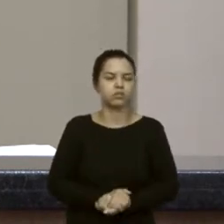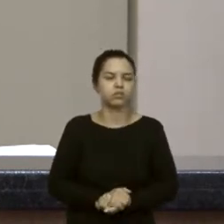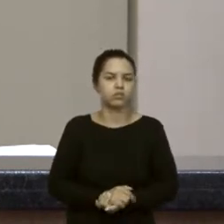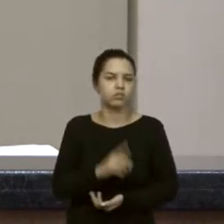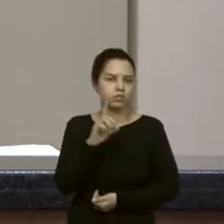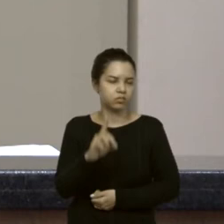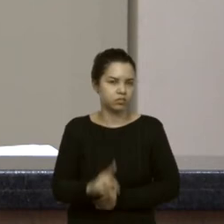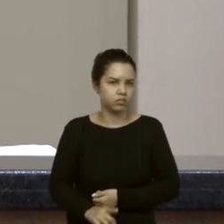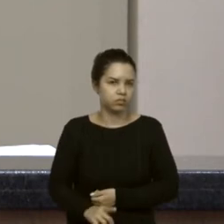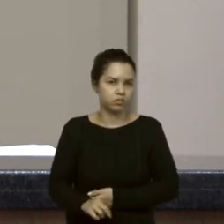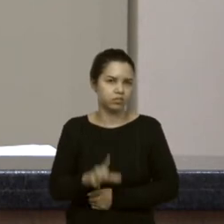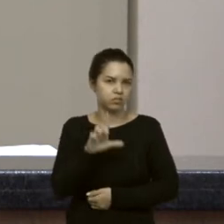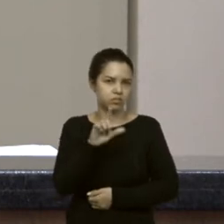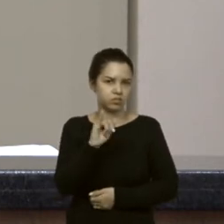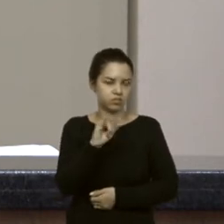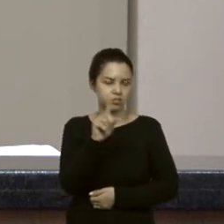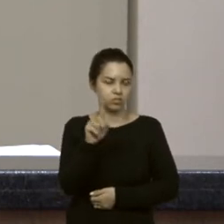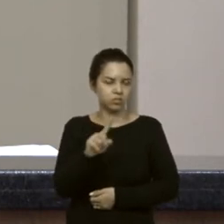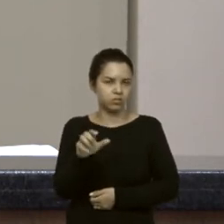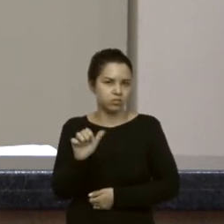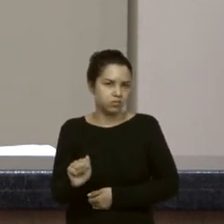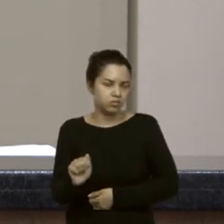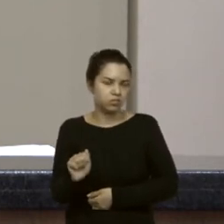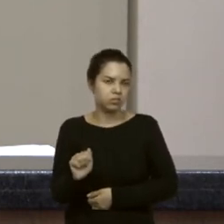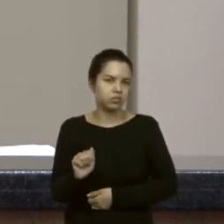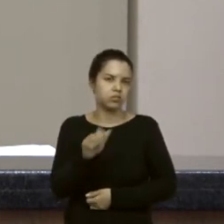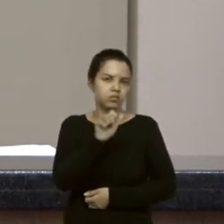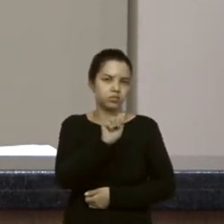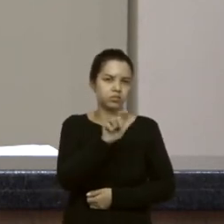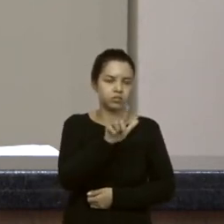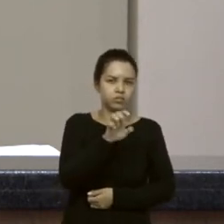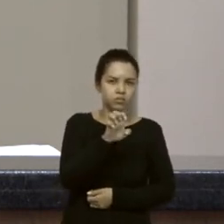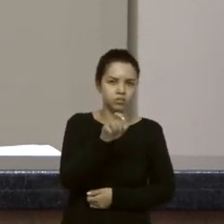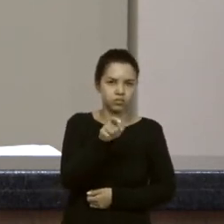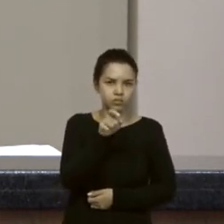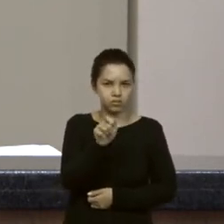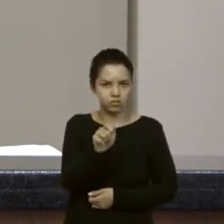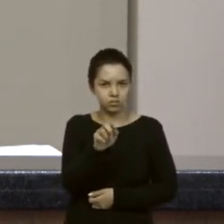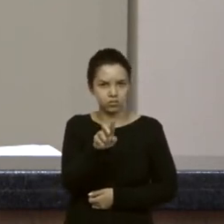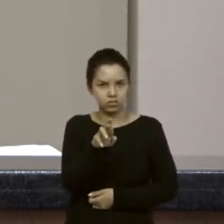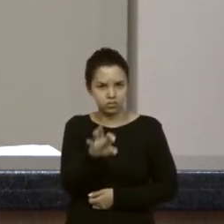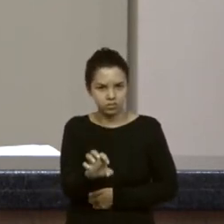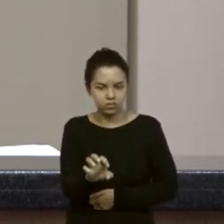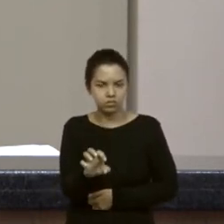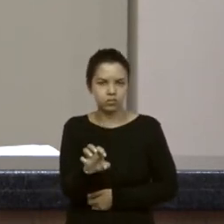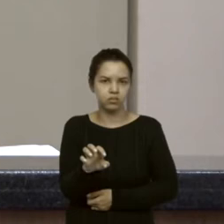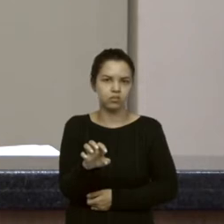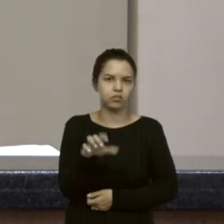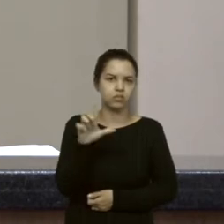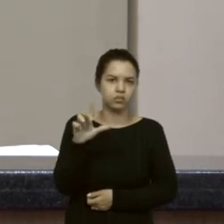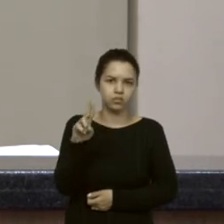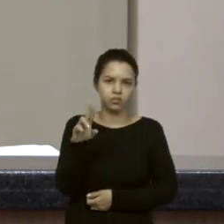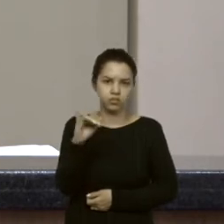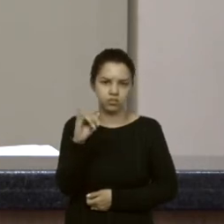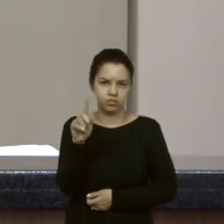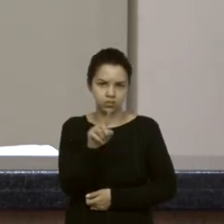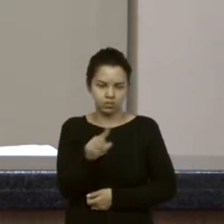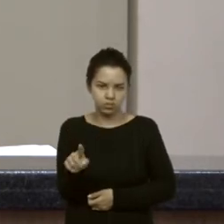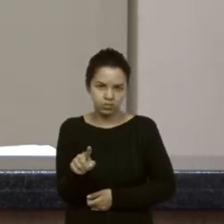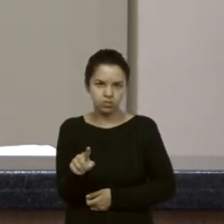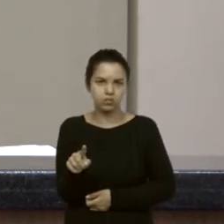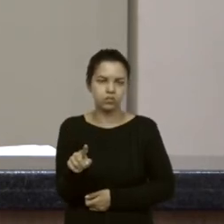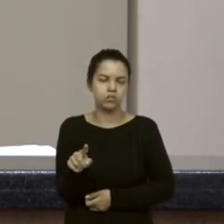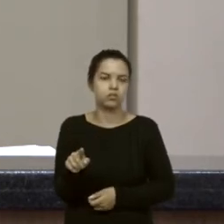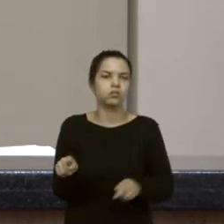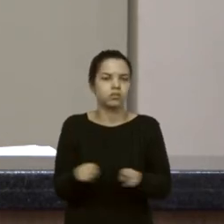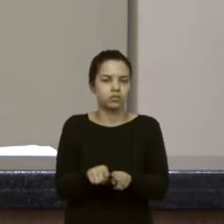diretores Lisa Rocha, Alexandre Damásio, Luiz Gustavo Fusinato,